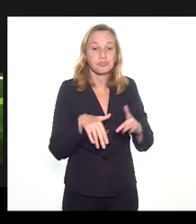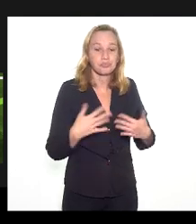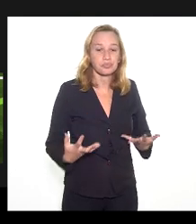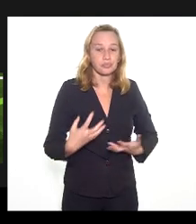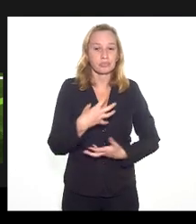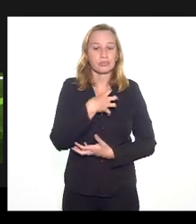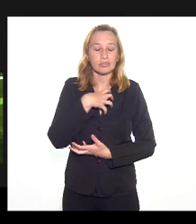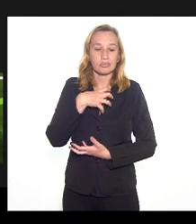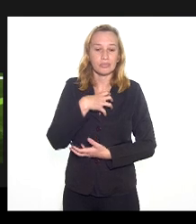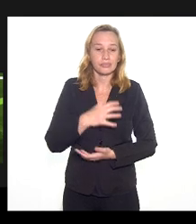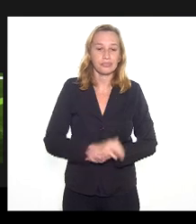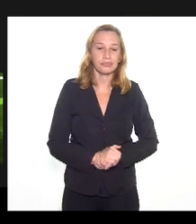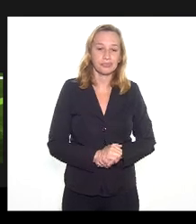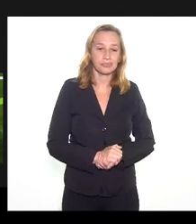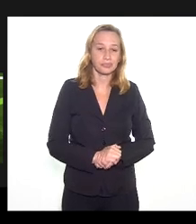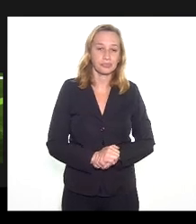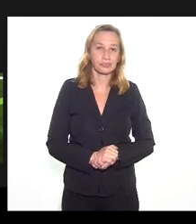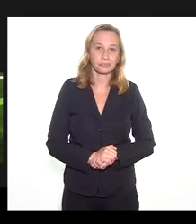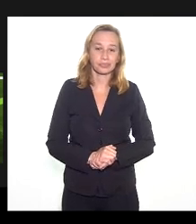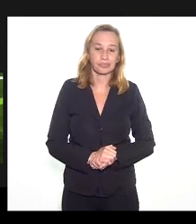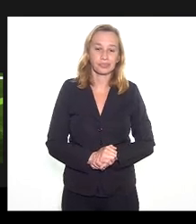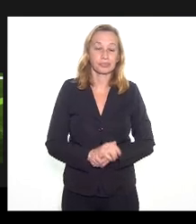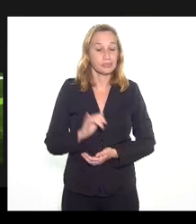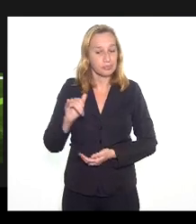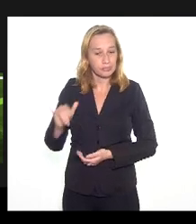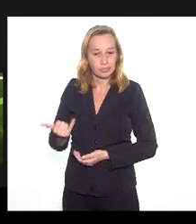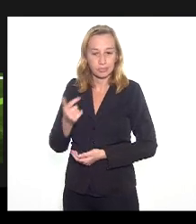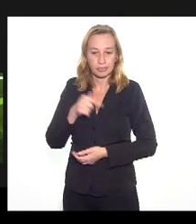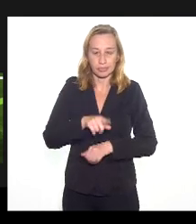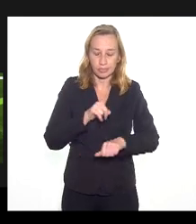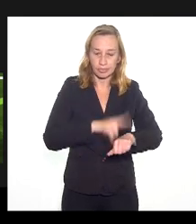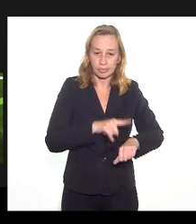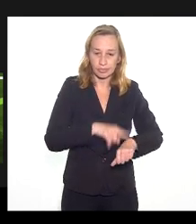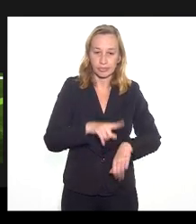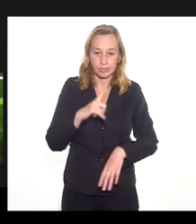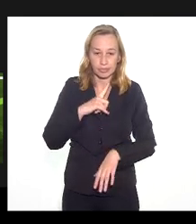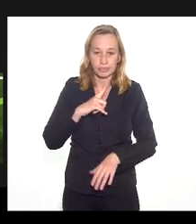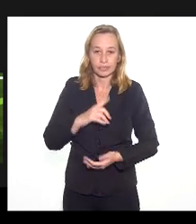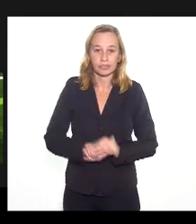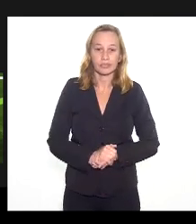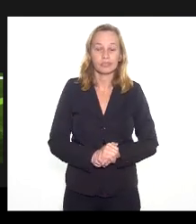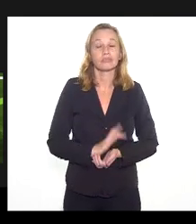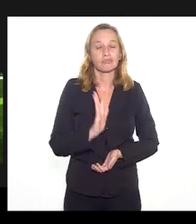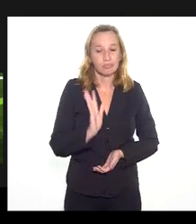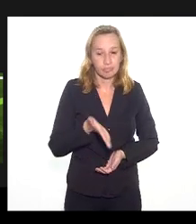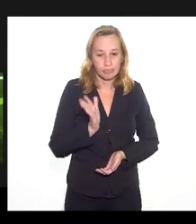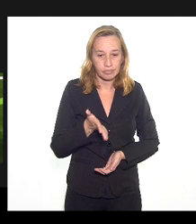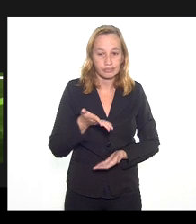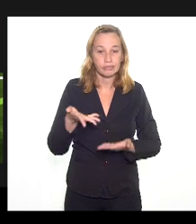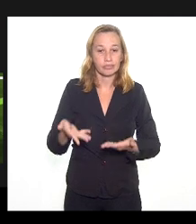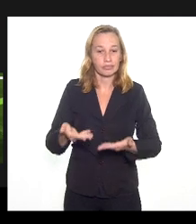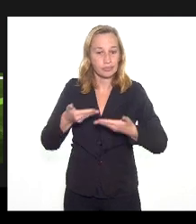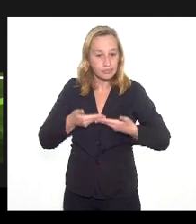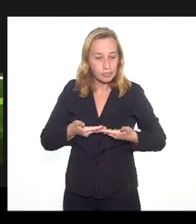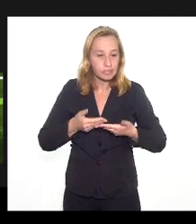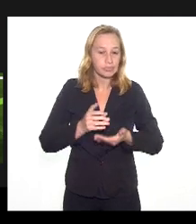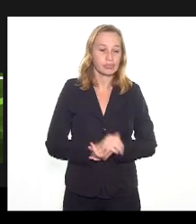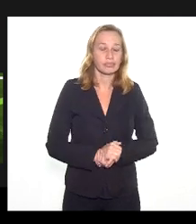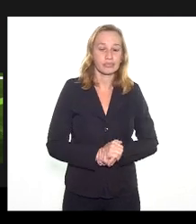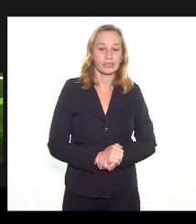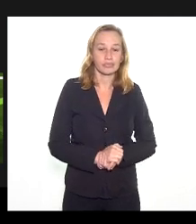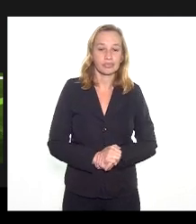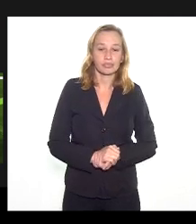sentido de aproveitar aqui o tempo que nós temos, Já vou convidar a